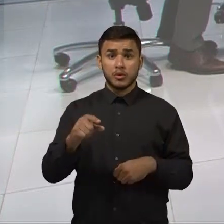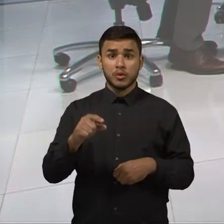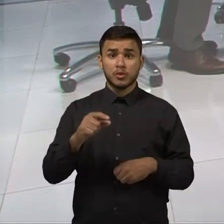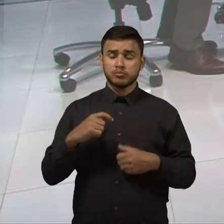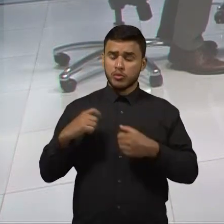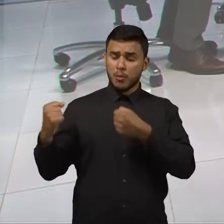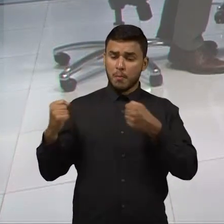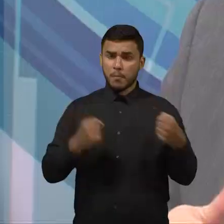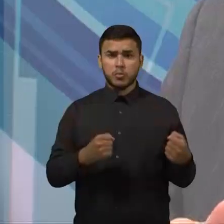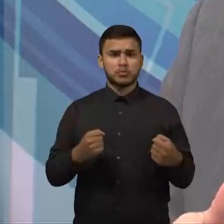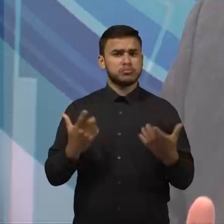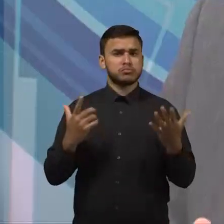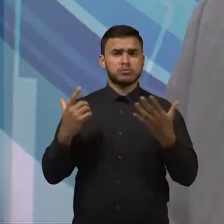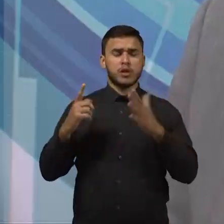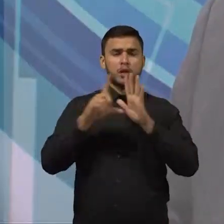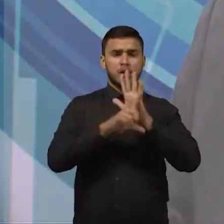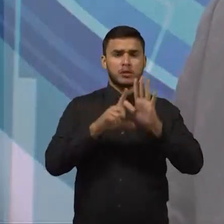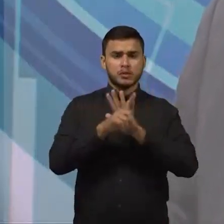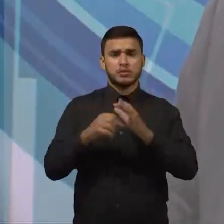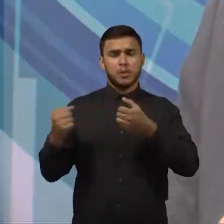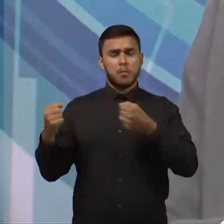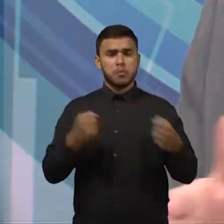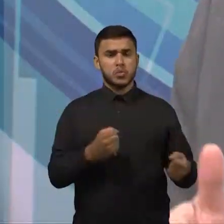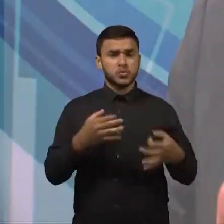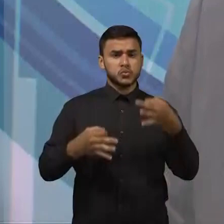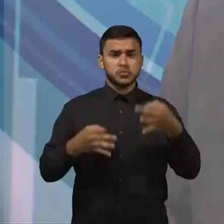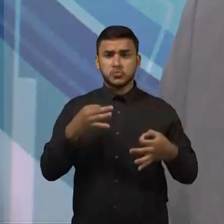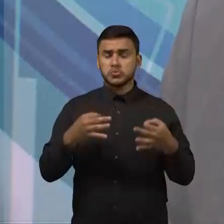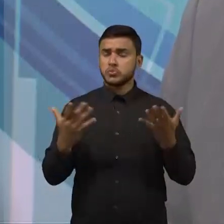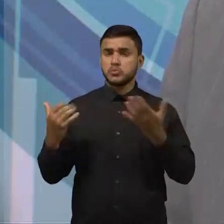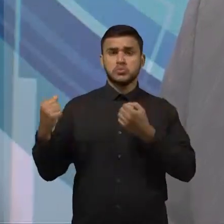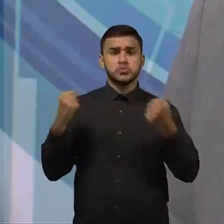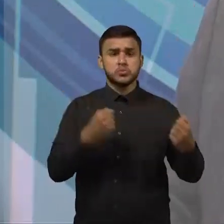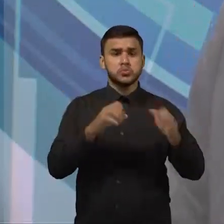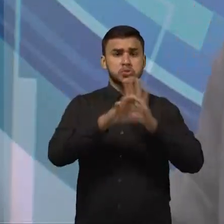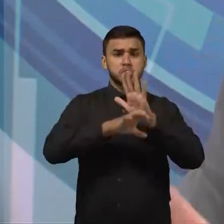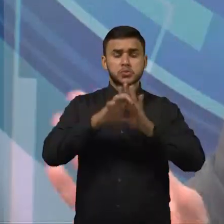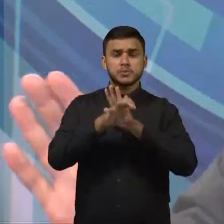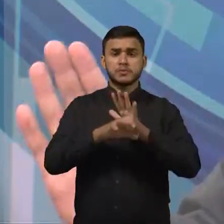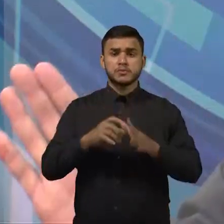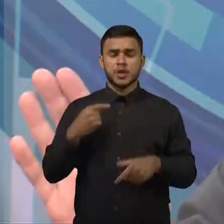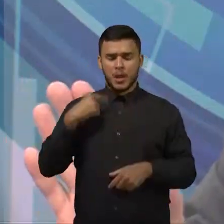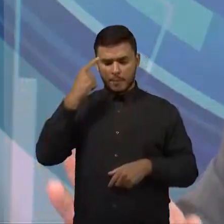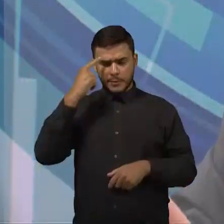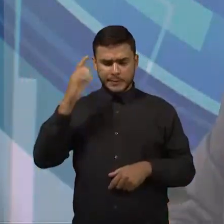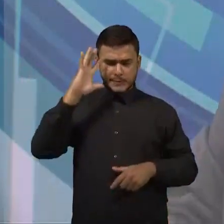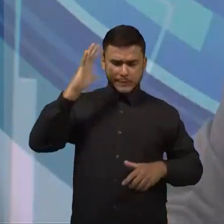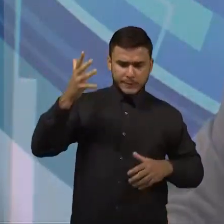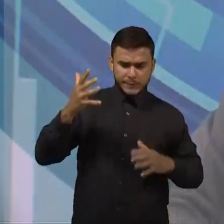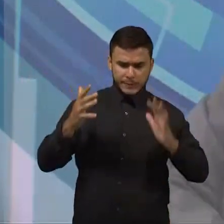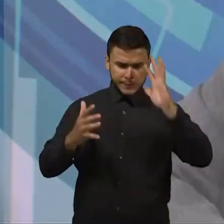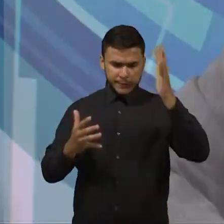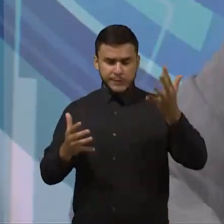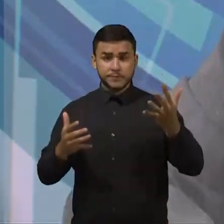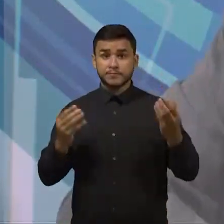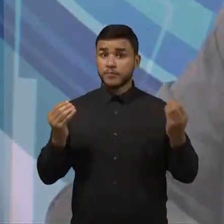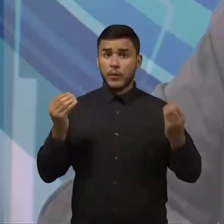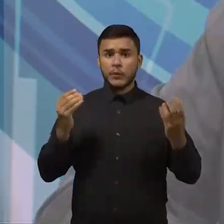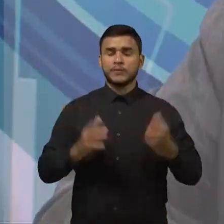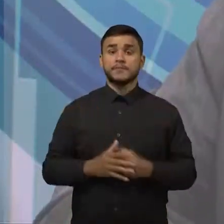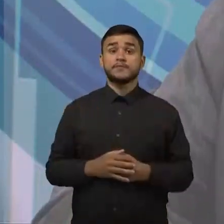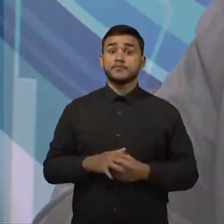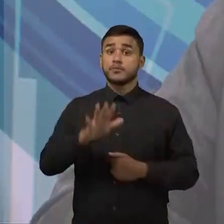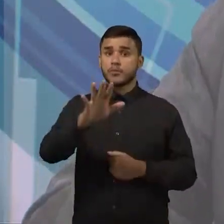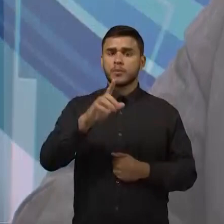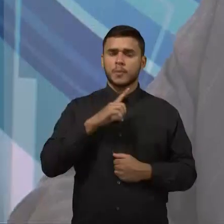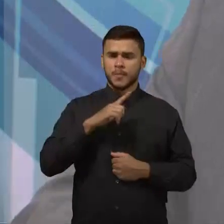constituído, seja o Legislativo, o Executivo ou o Judiciário, ponha em dúvida isso. E diga: não, peraí, quando a decisão do